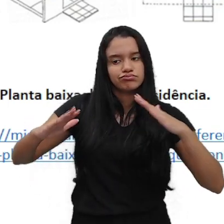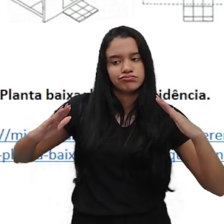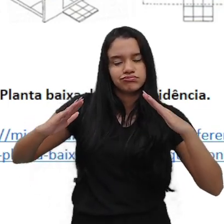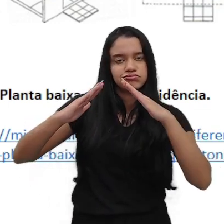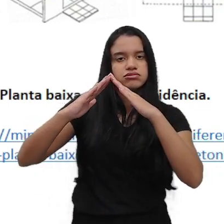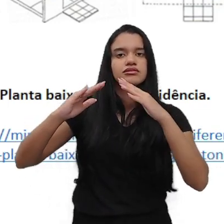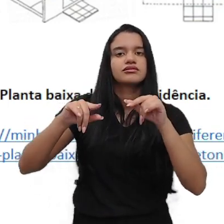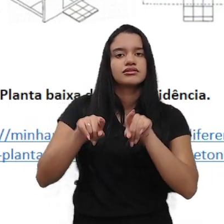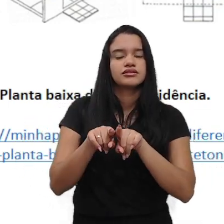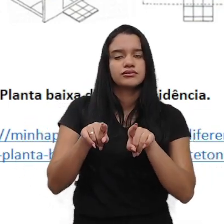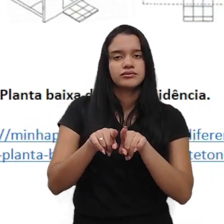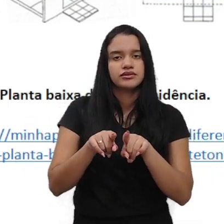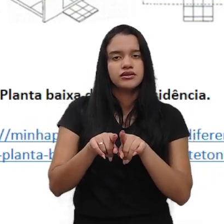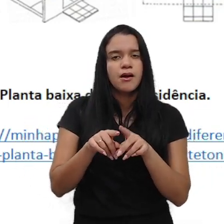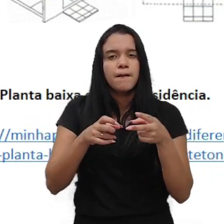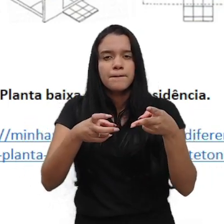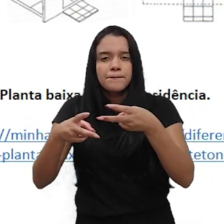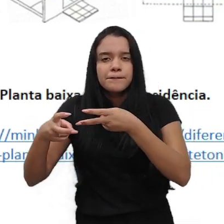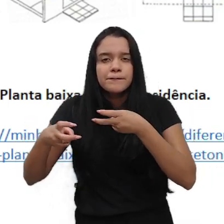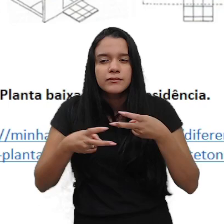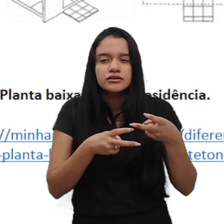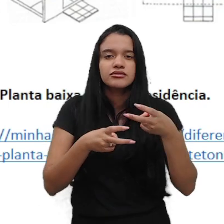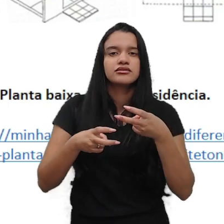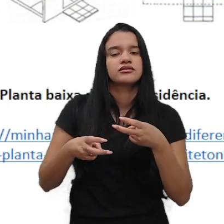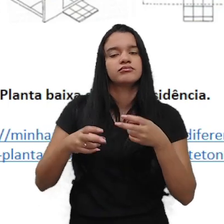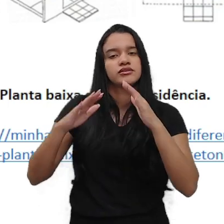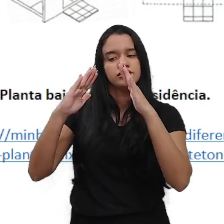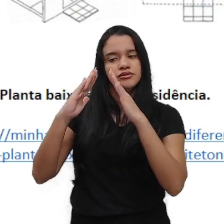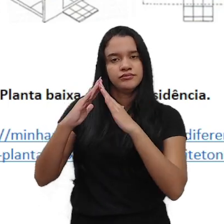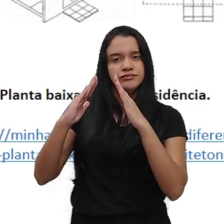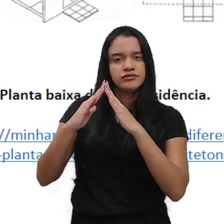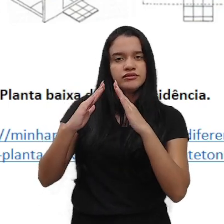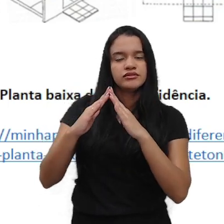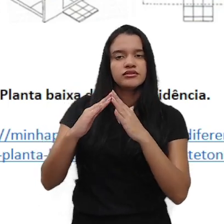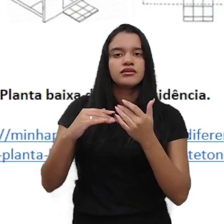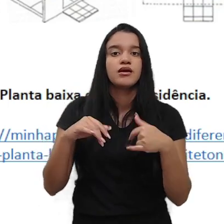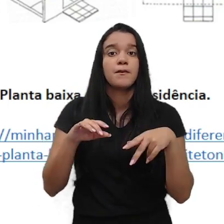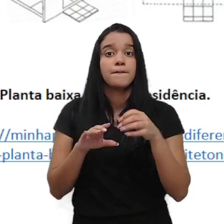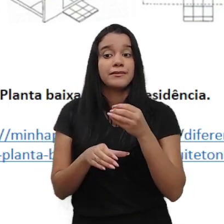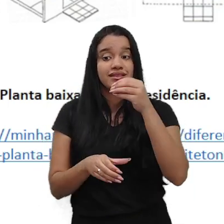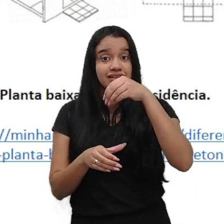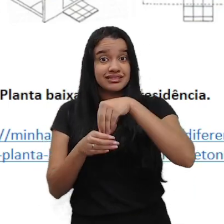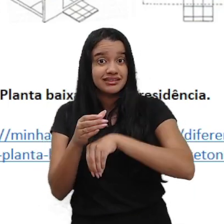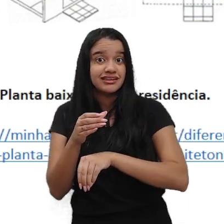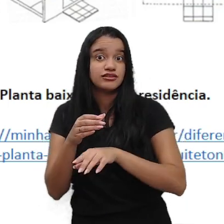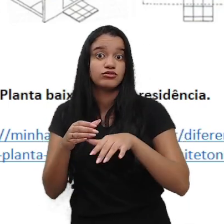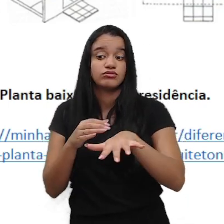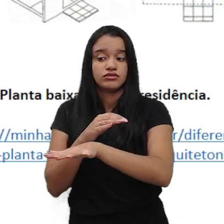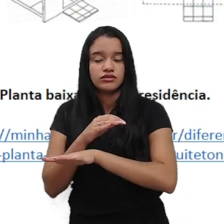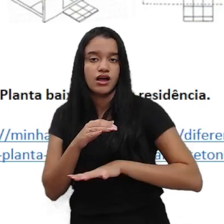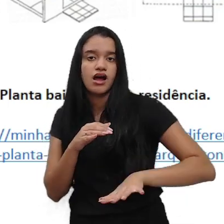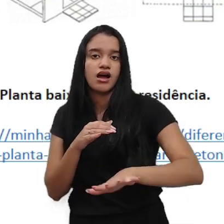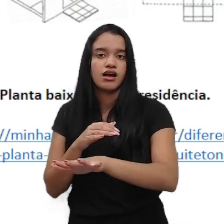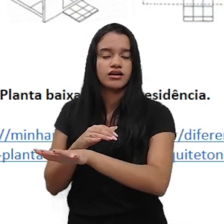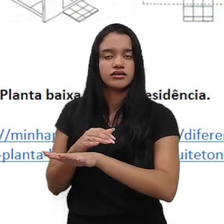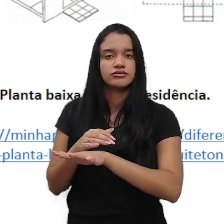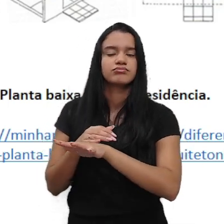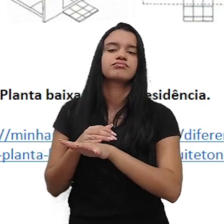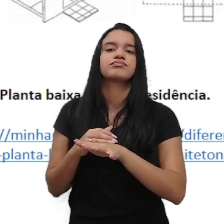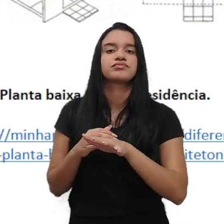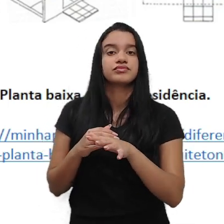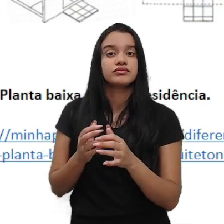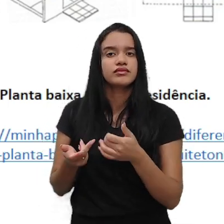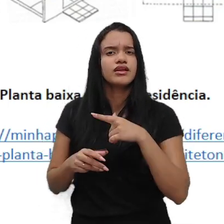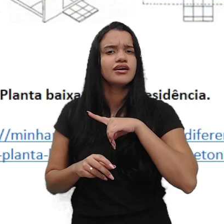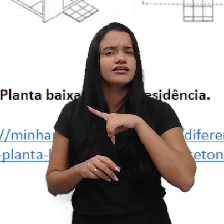gente localiza, né, a casa, né, a edificação dentro do terreno, e onde é que vai ter área verde,